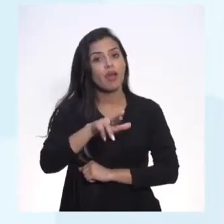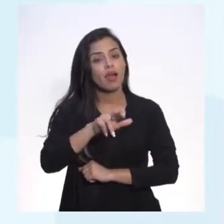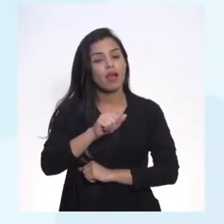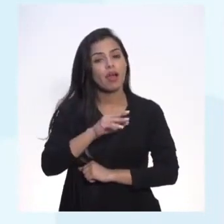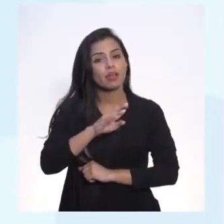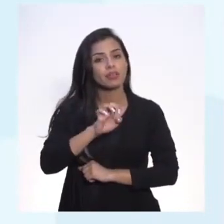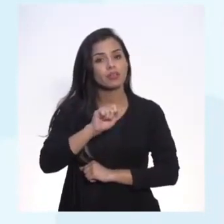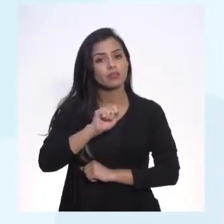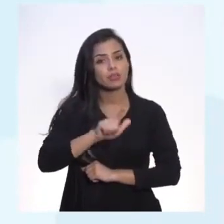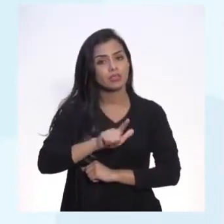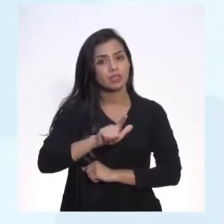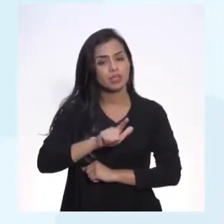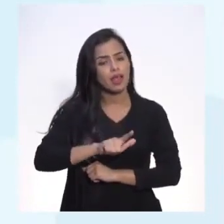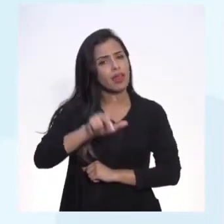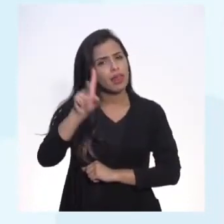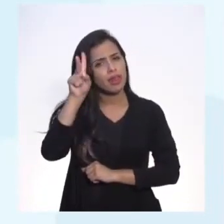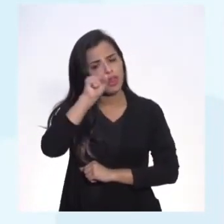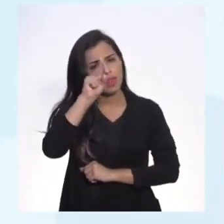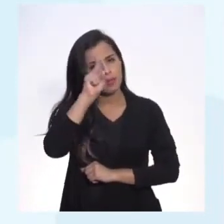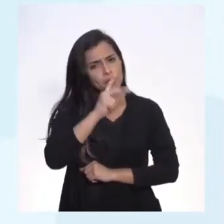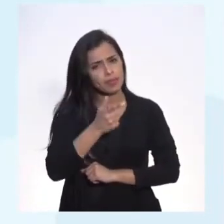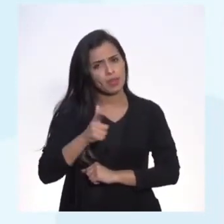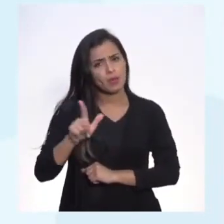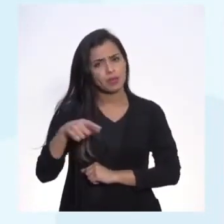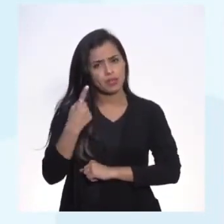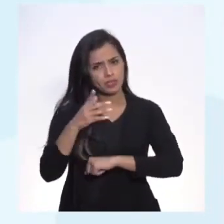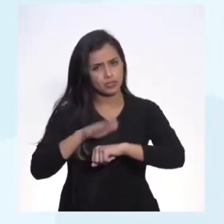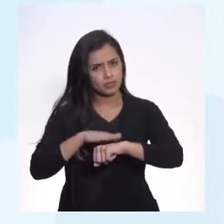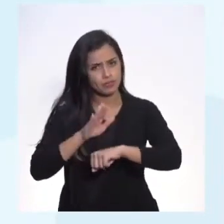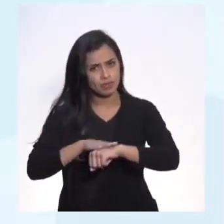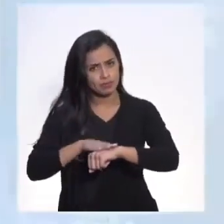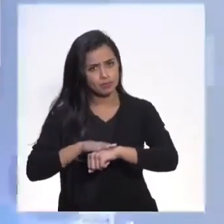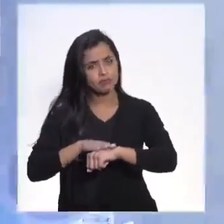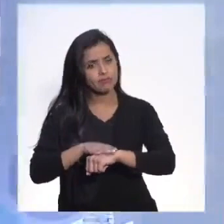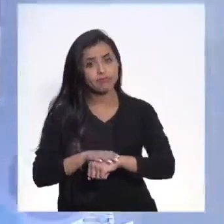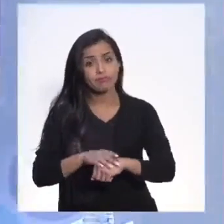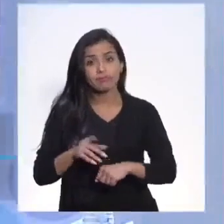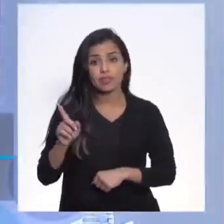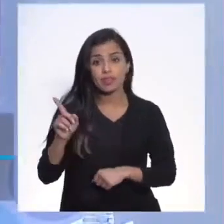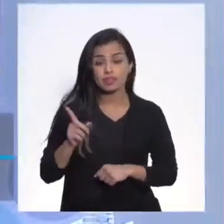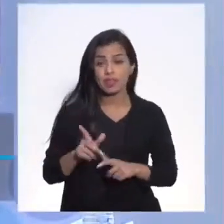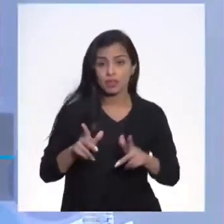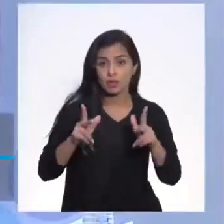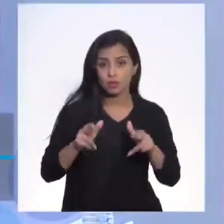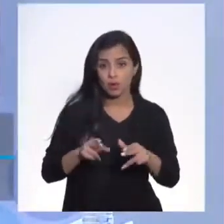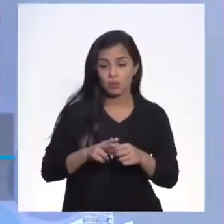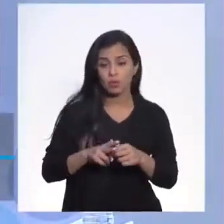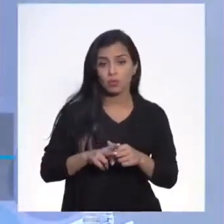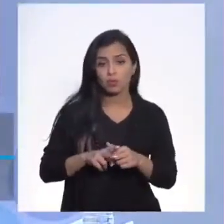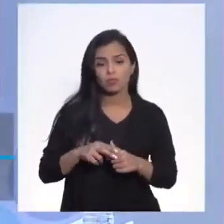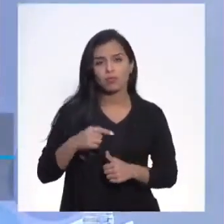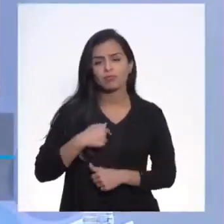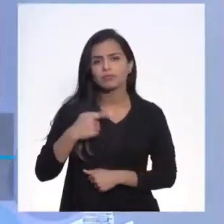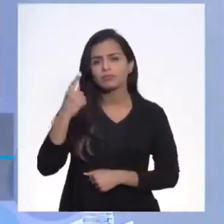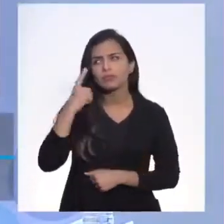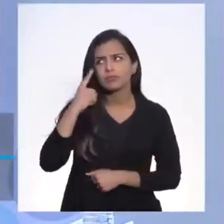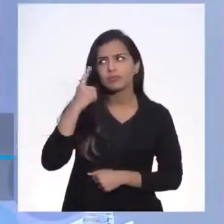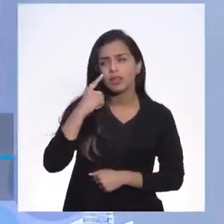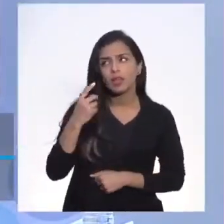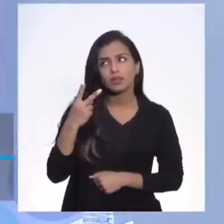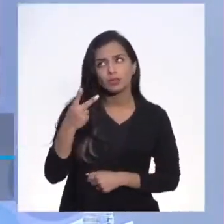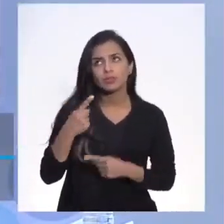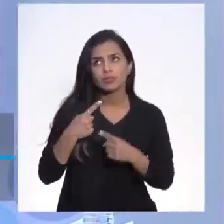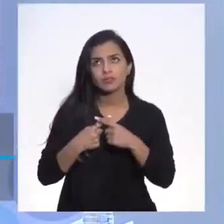racional. Lembra da outra raiz cúbica que nós fizemos? Essa aqui é a mesma coisa. Eu tenho que pensar 2